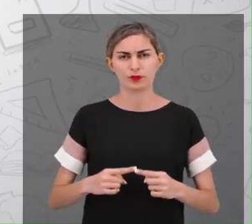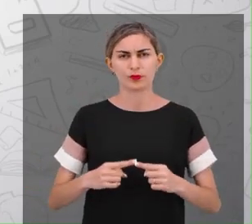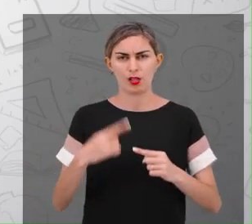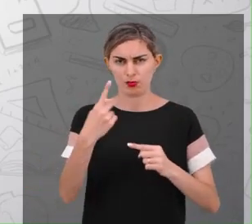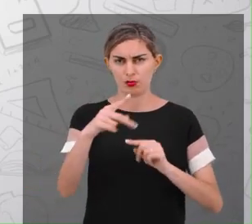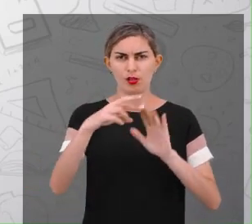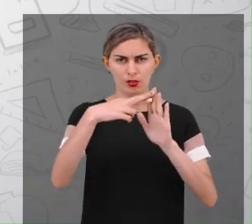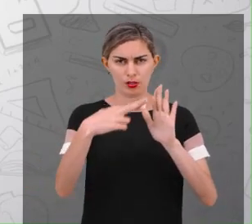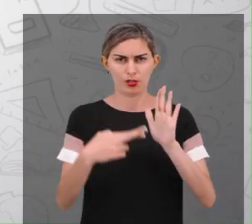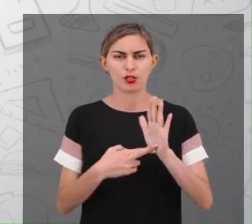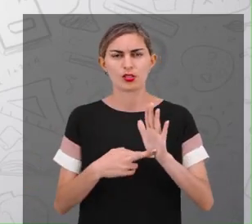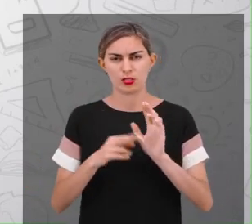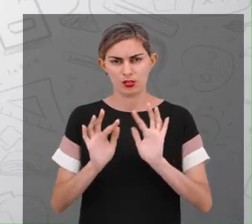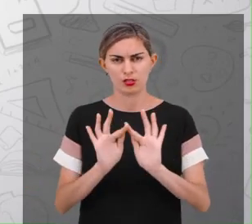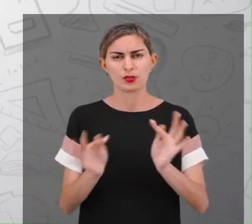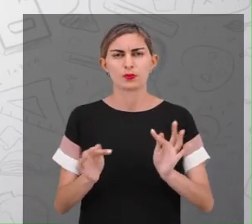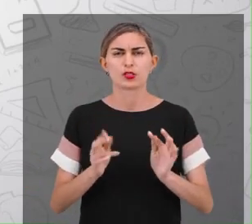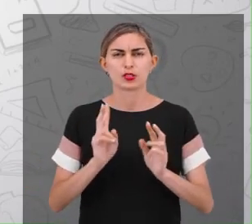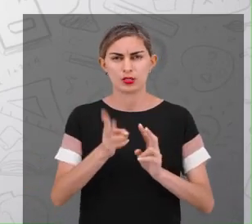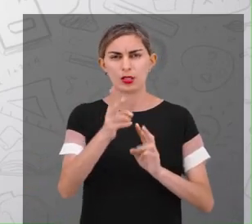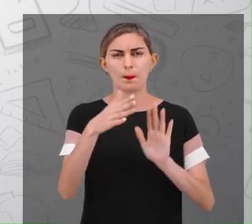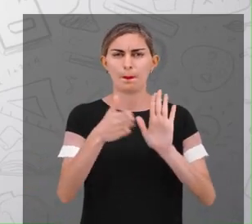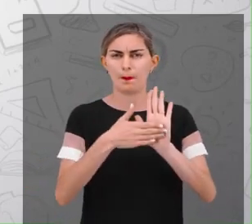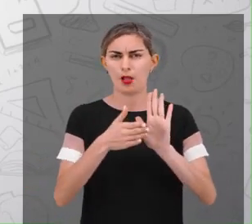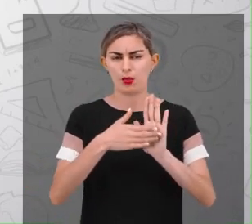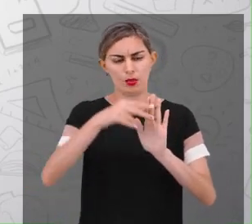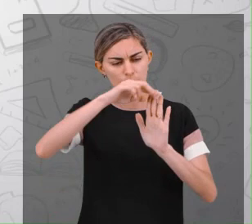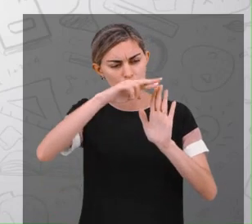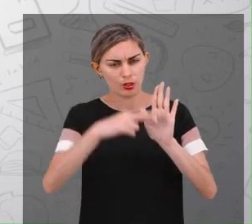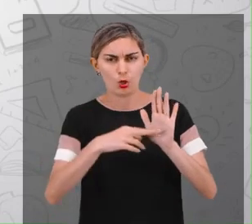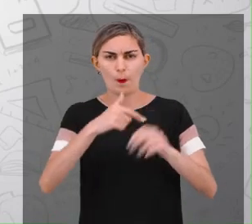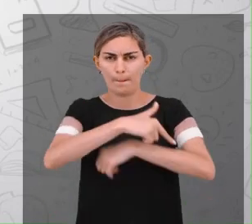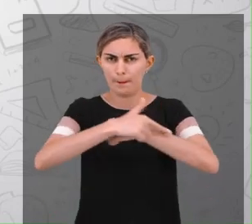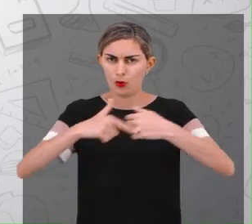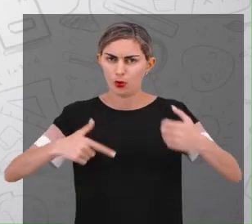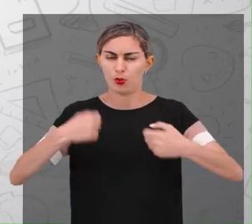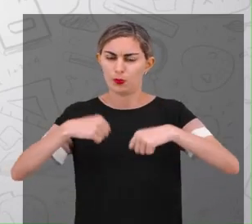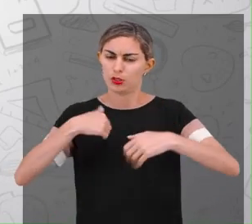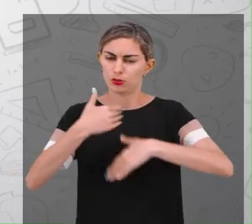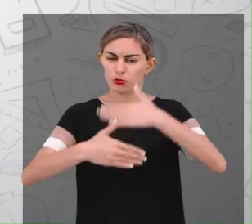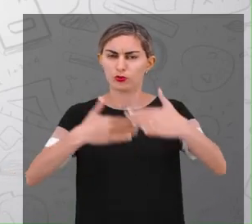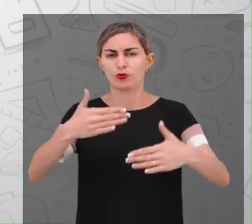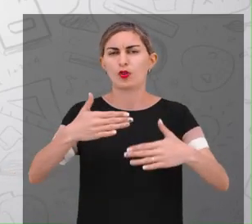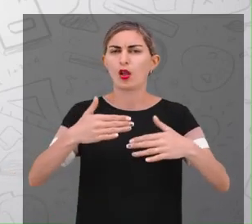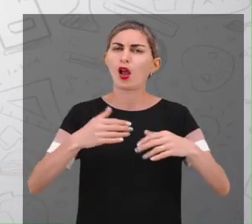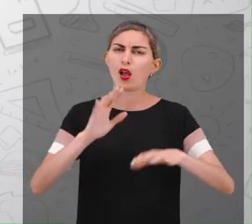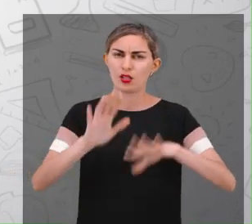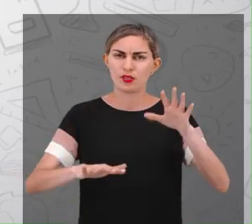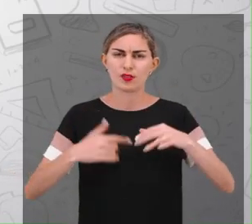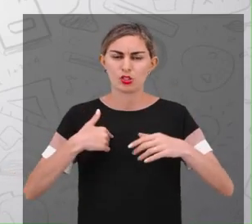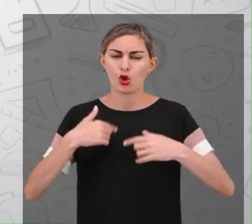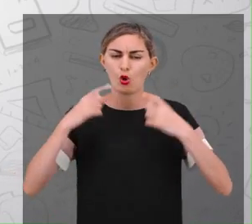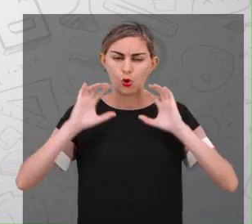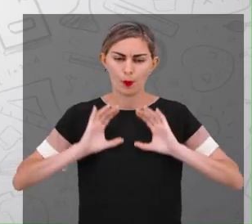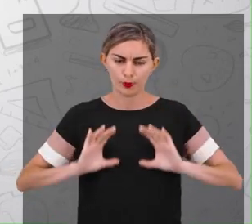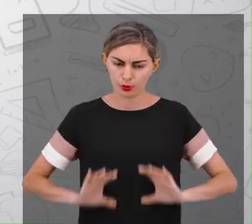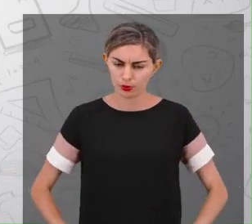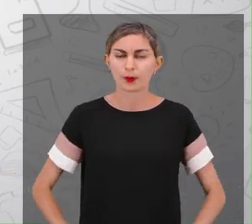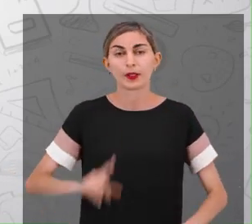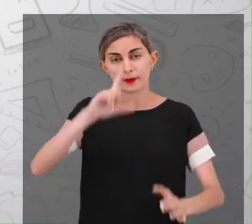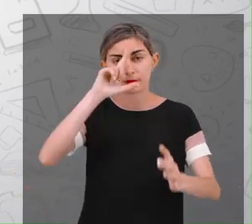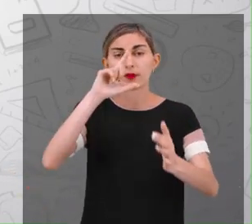Esta categoria é bastante simples. Basicamente diz que os padrões morais que desenvolvemos para nós afetam diretamente o nosso